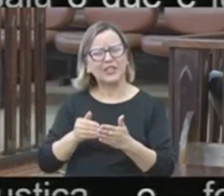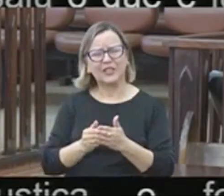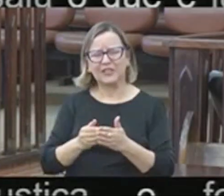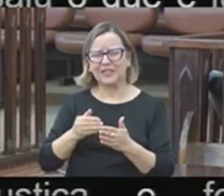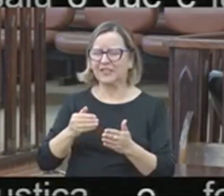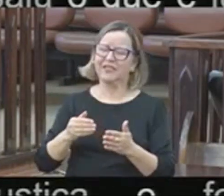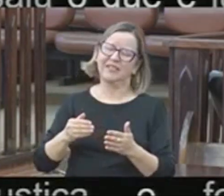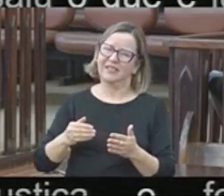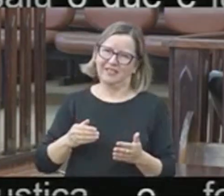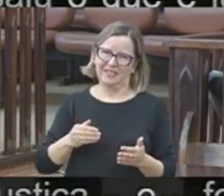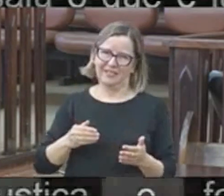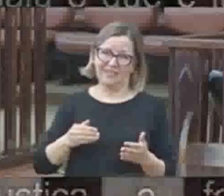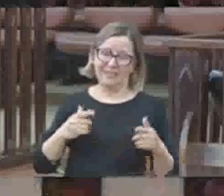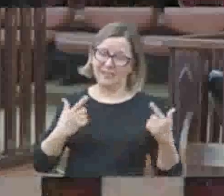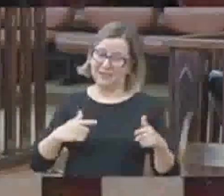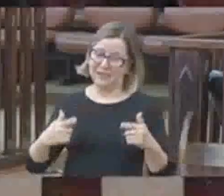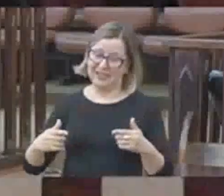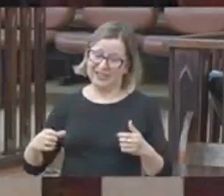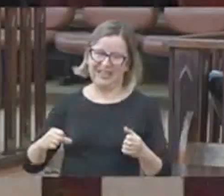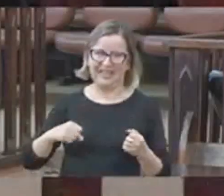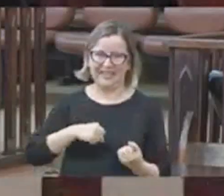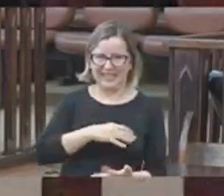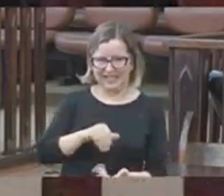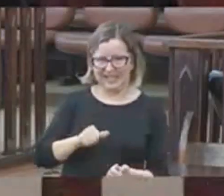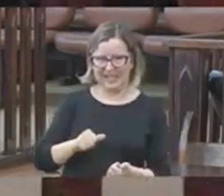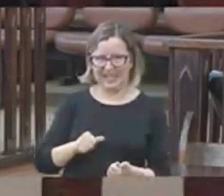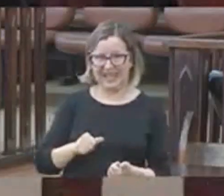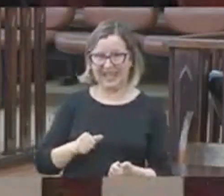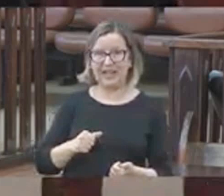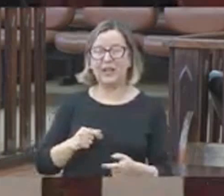outro. Não é fácil.